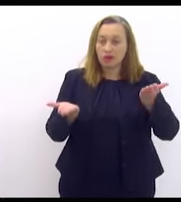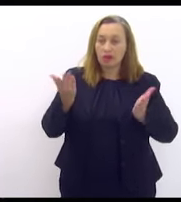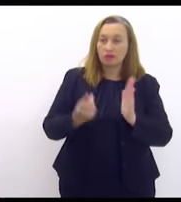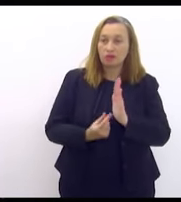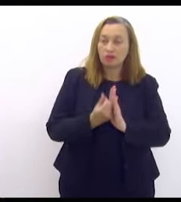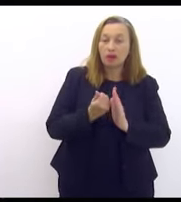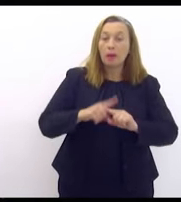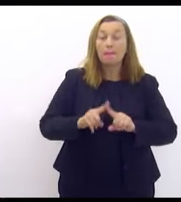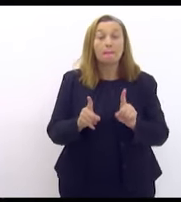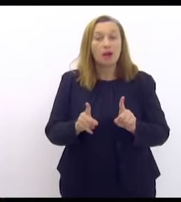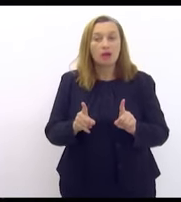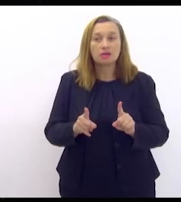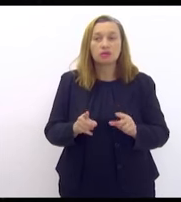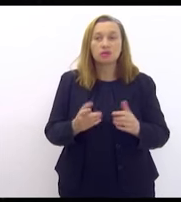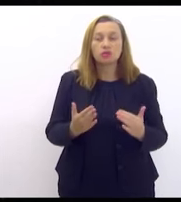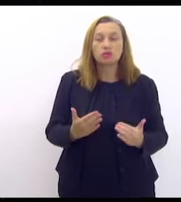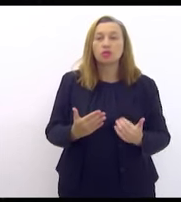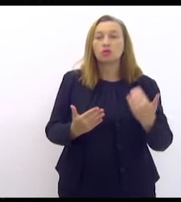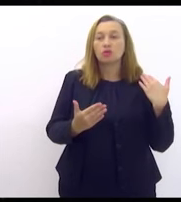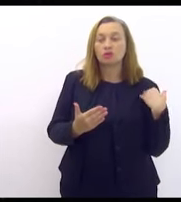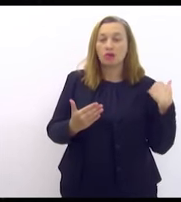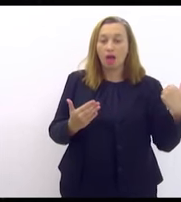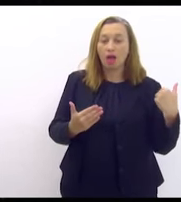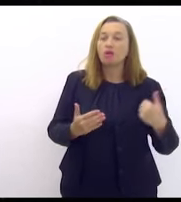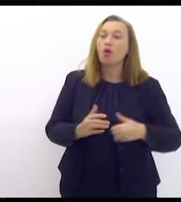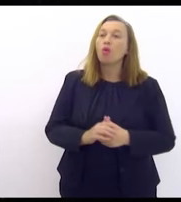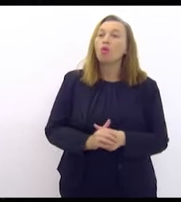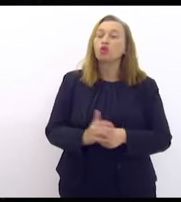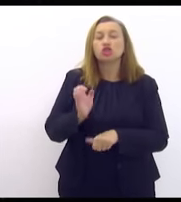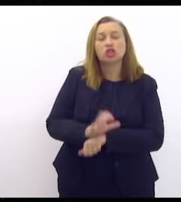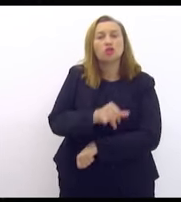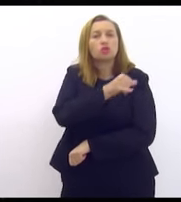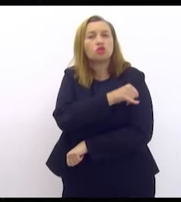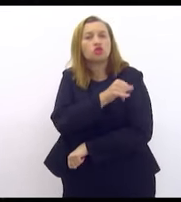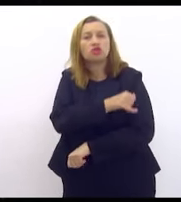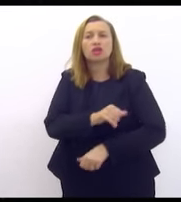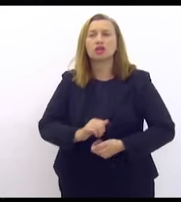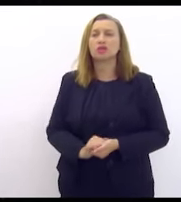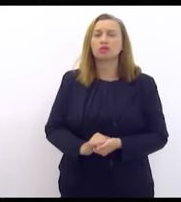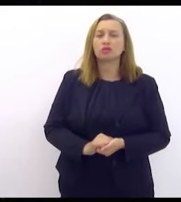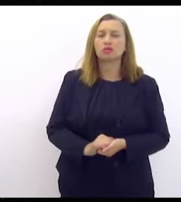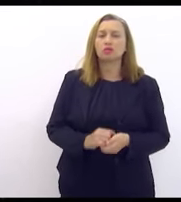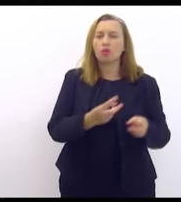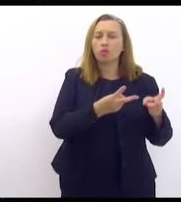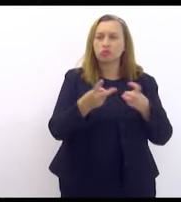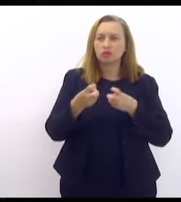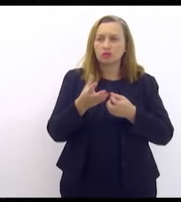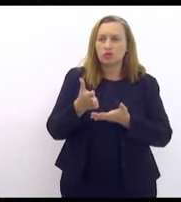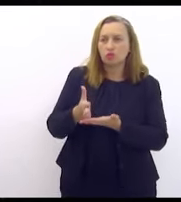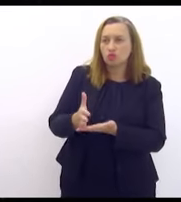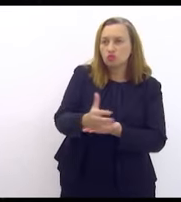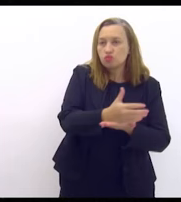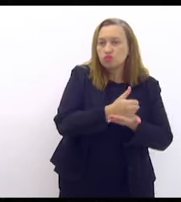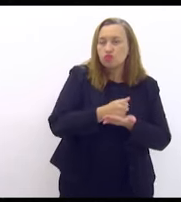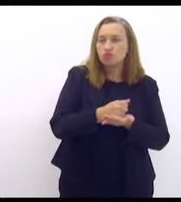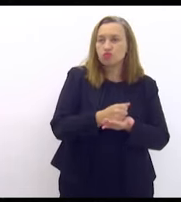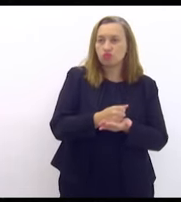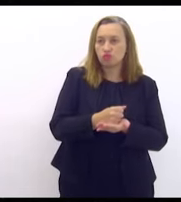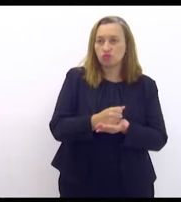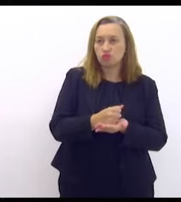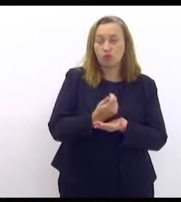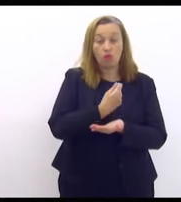Mas, por outro lado, o Estado do Rio de Janeiro tem se notabilizado pela concessão de benefícios fiscais.